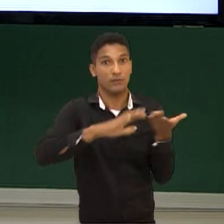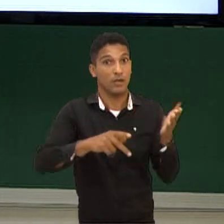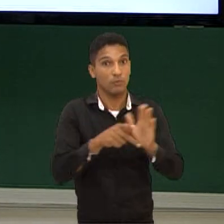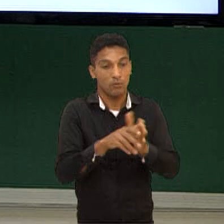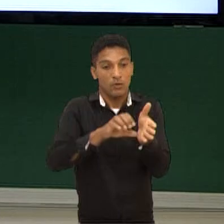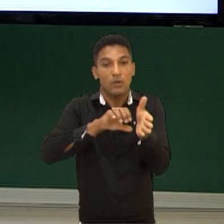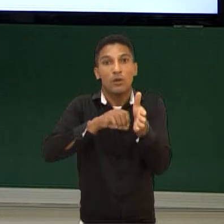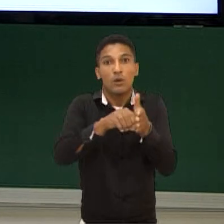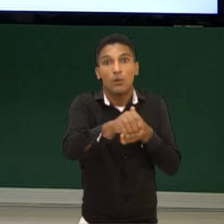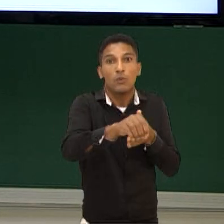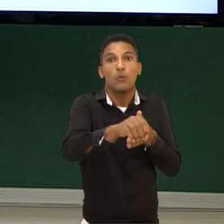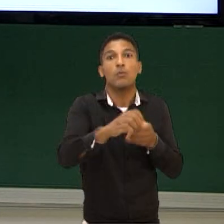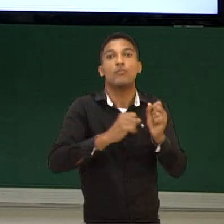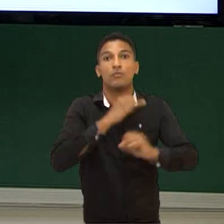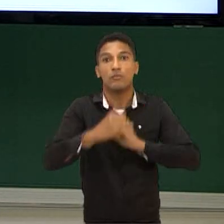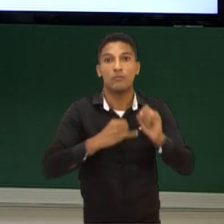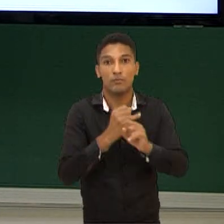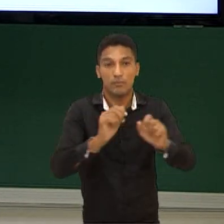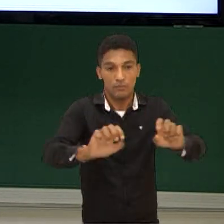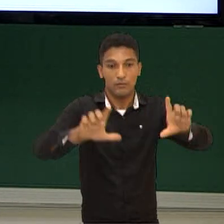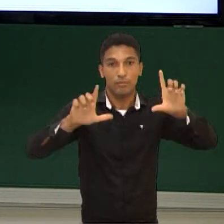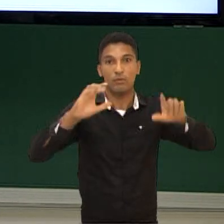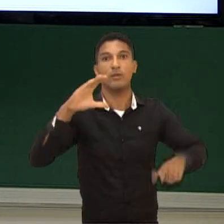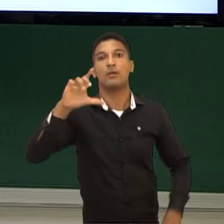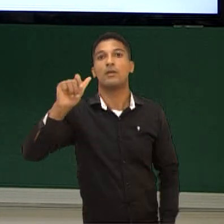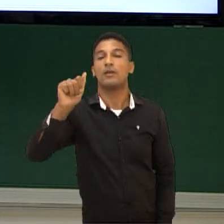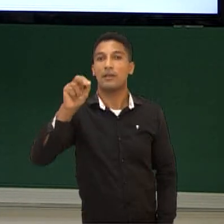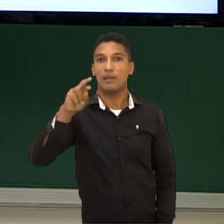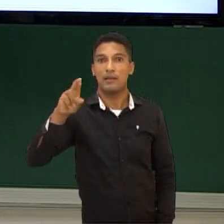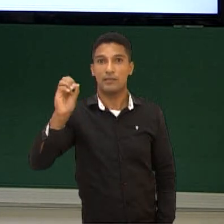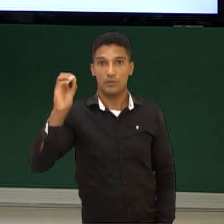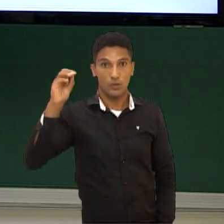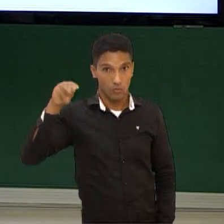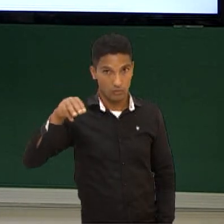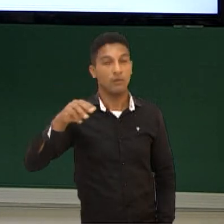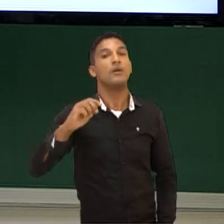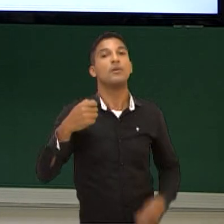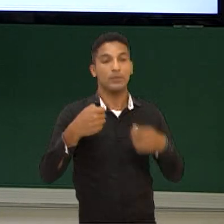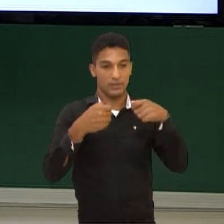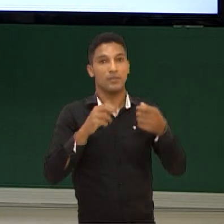né? Porque além de presença, ela contabiliza nota.